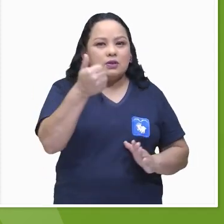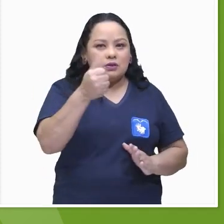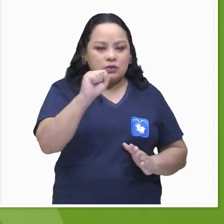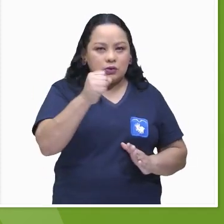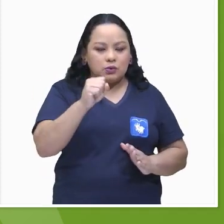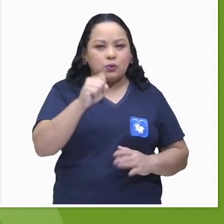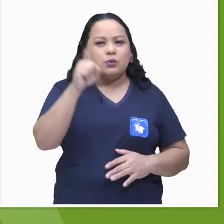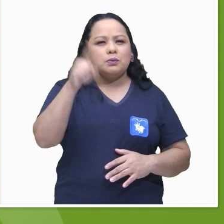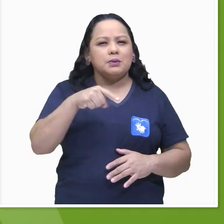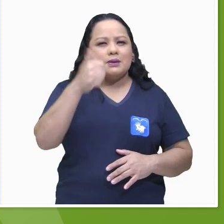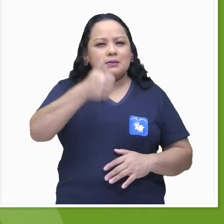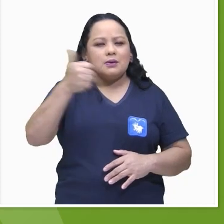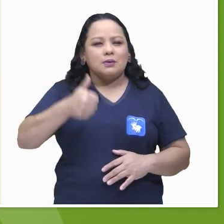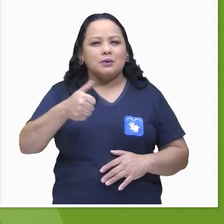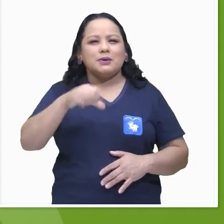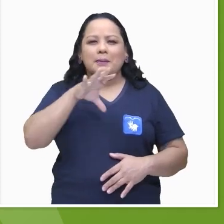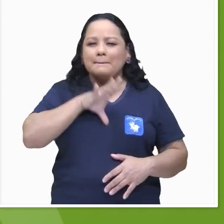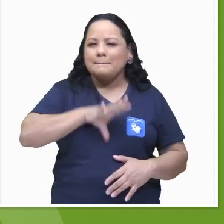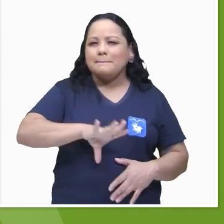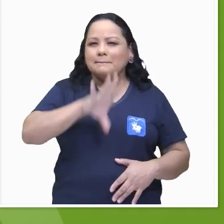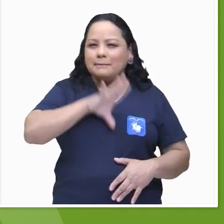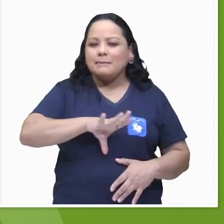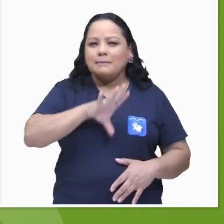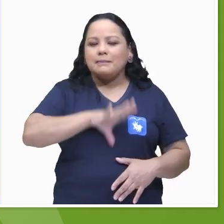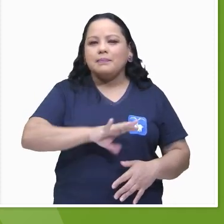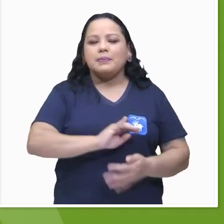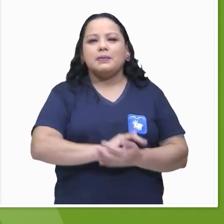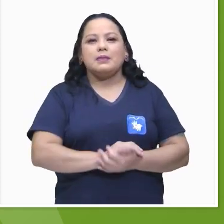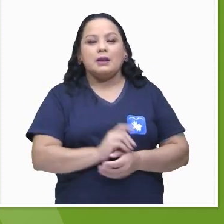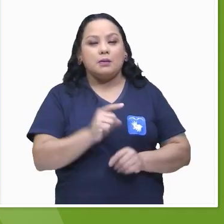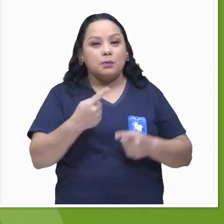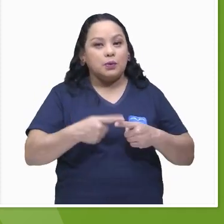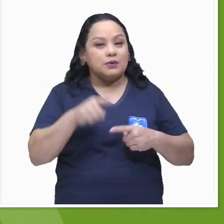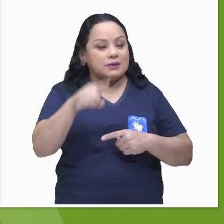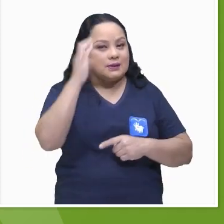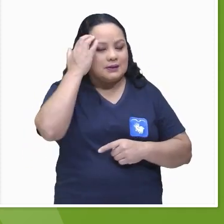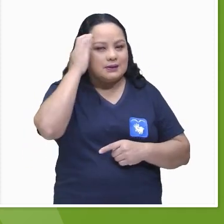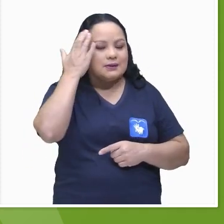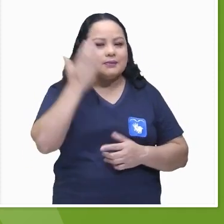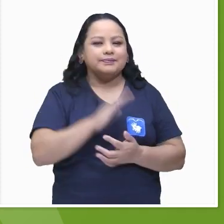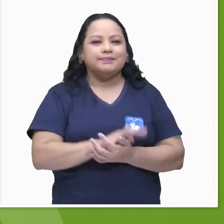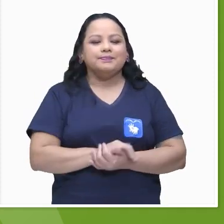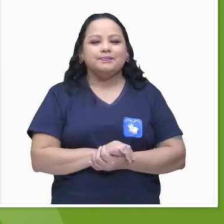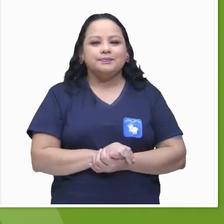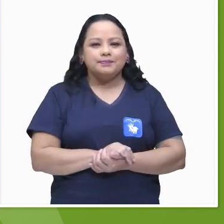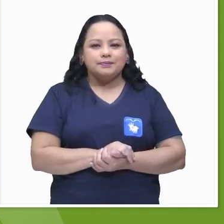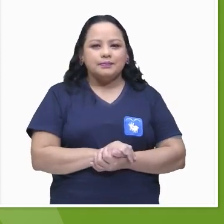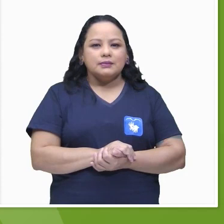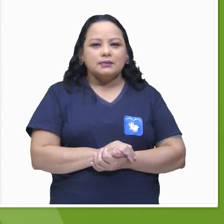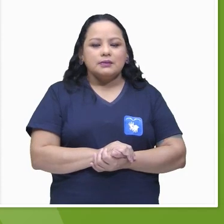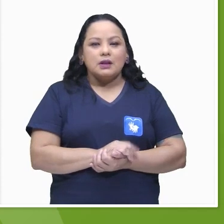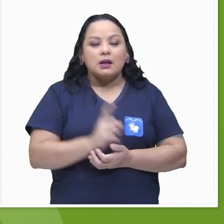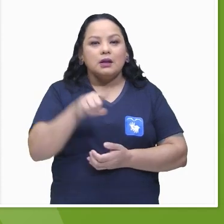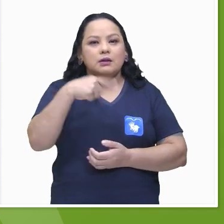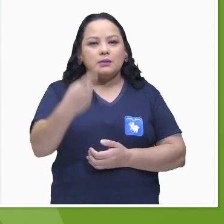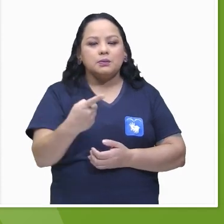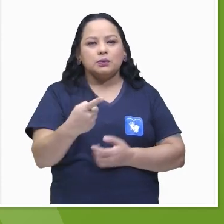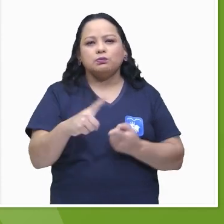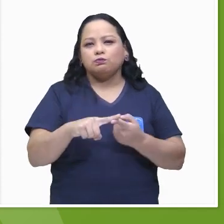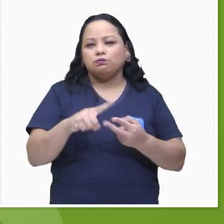18/11 a pessoa vai ficar menstruada, mais ou menos, né? Só para vocês entenderem bem. Depois a gente vai contar, olha